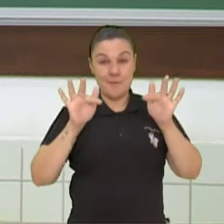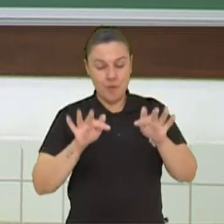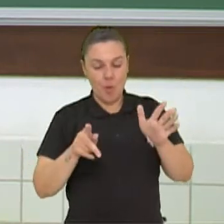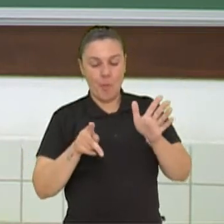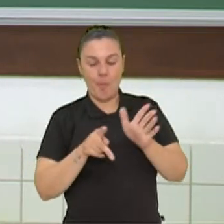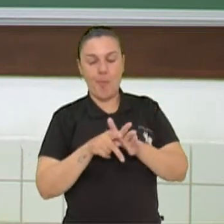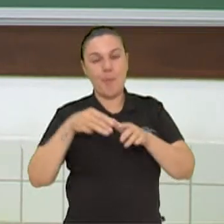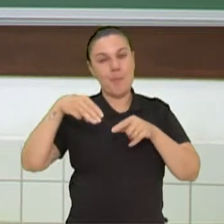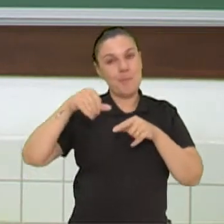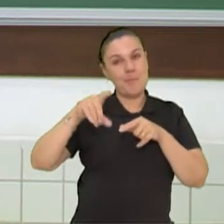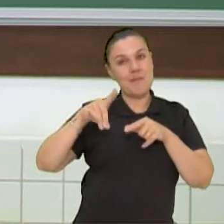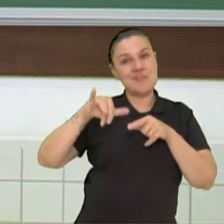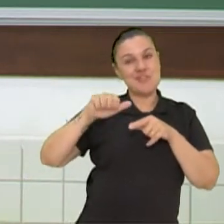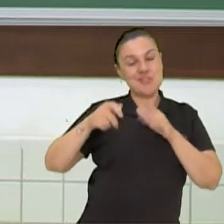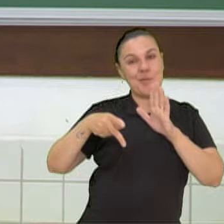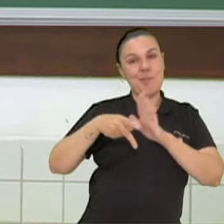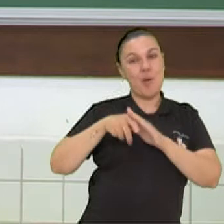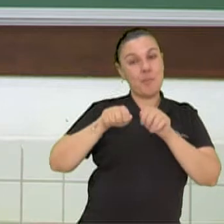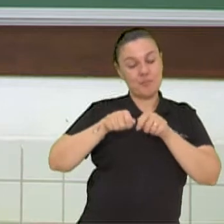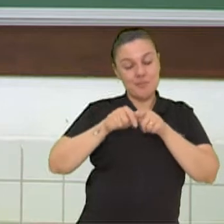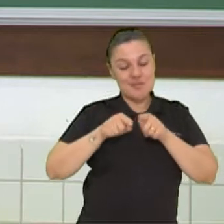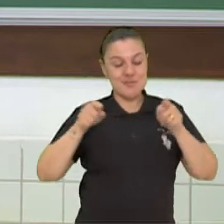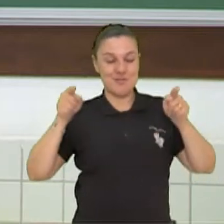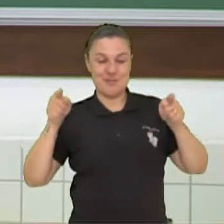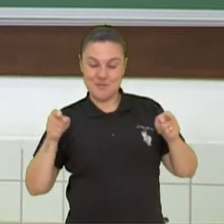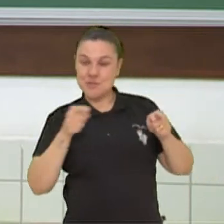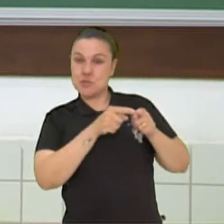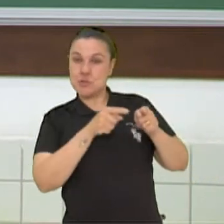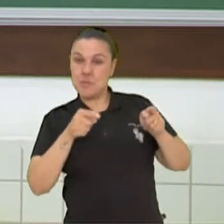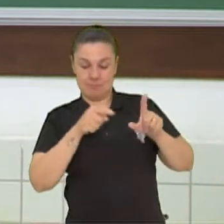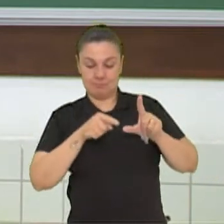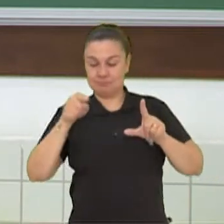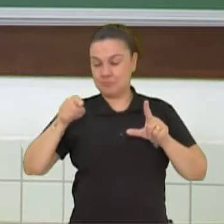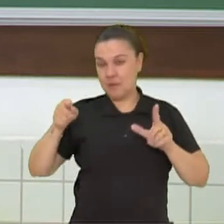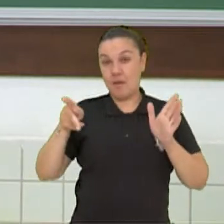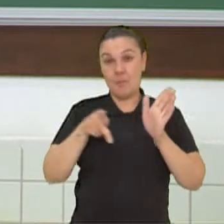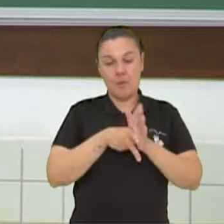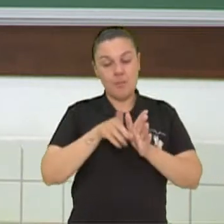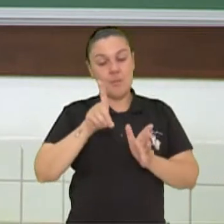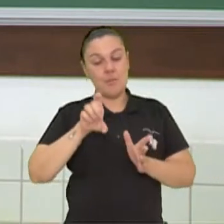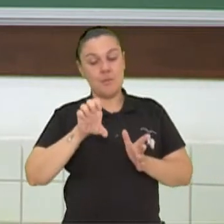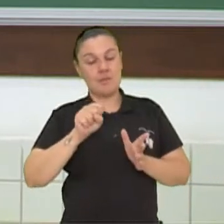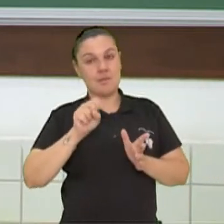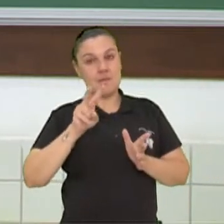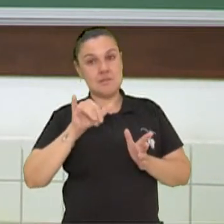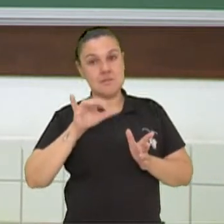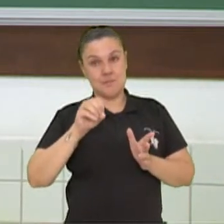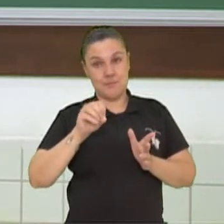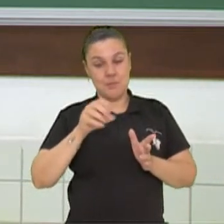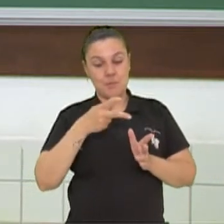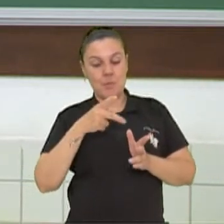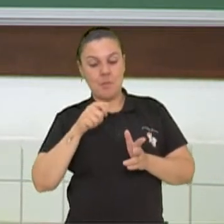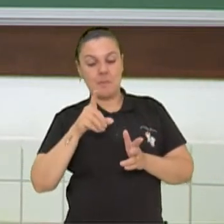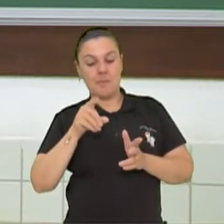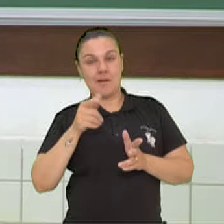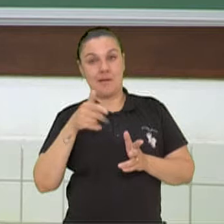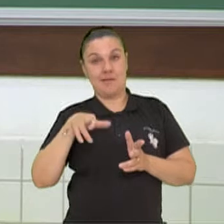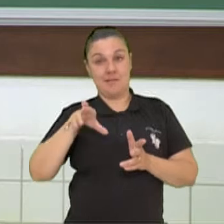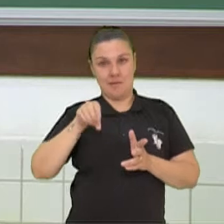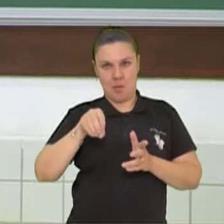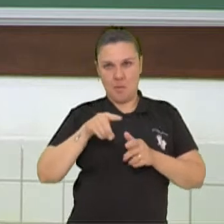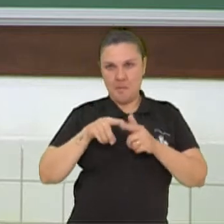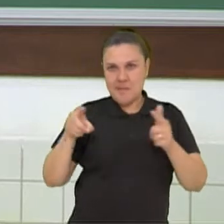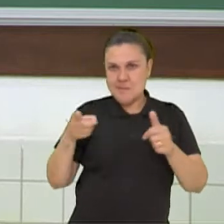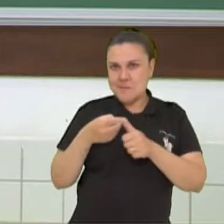de dispersão que a gente está propondo para vocês, né? Que é o desvio padrão. Mas antes de começar,